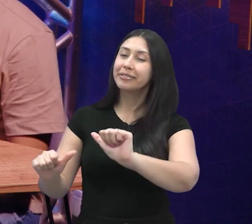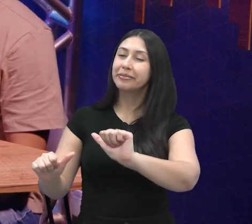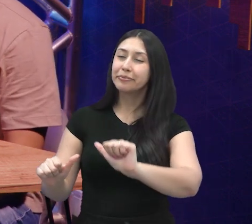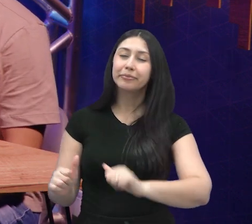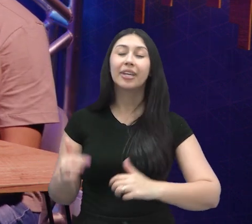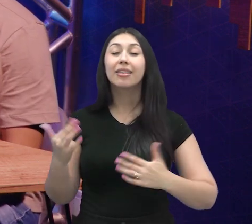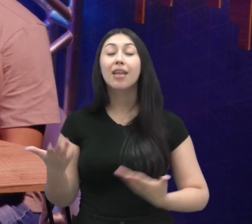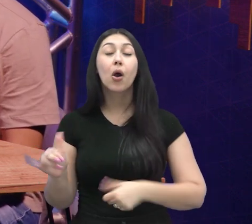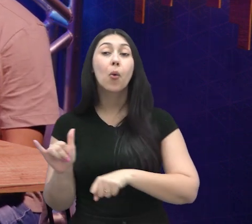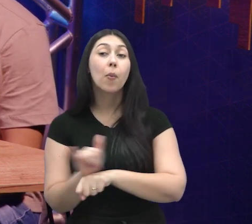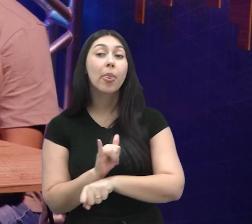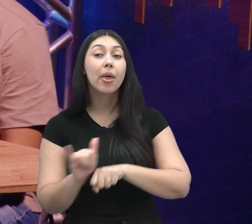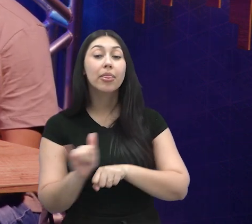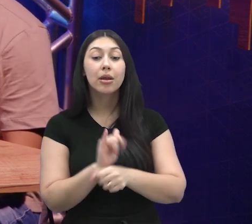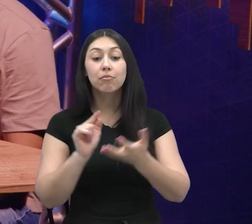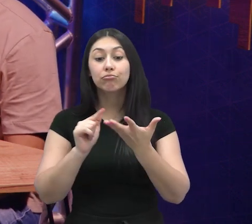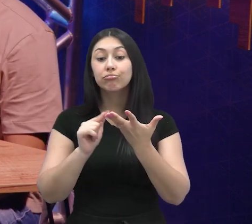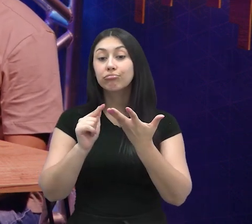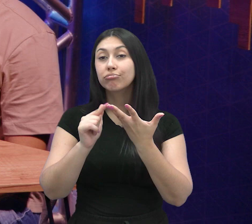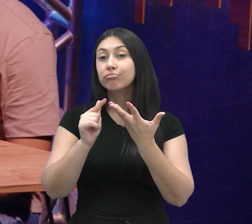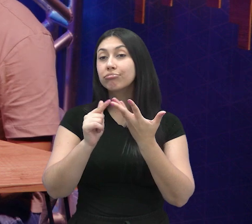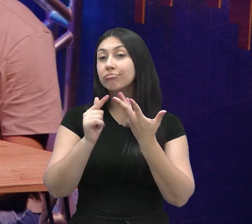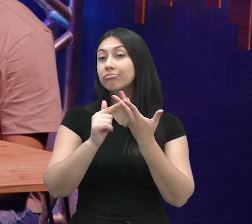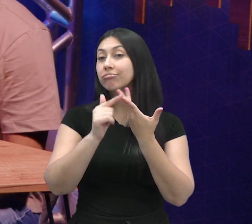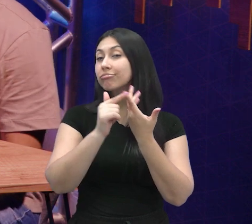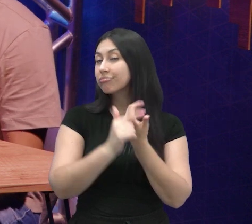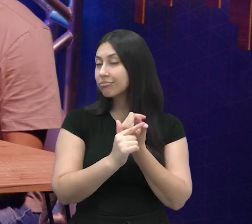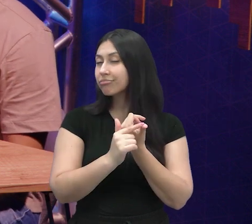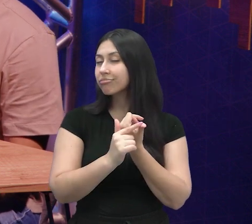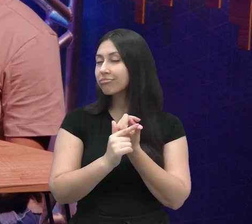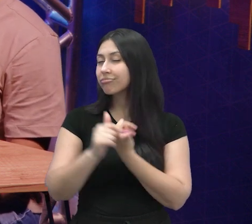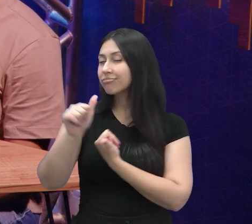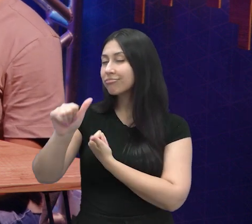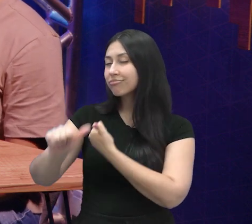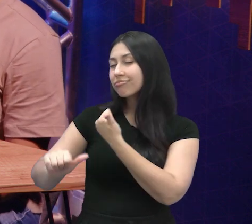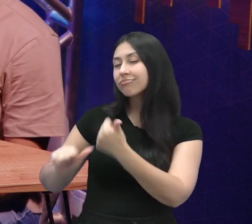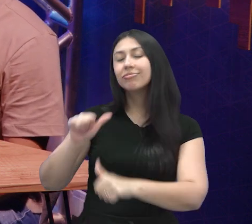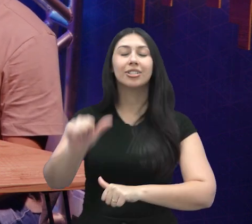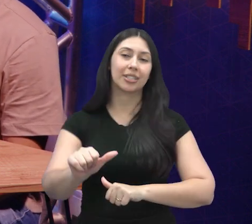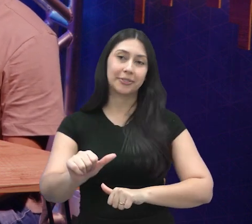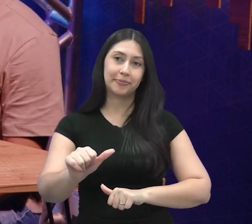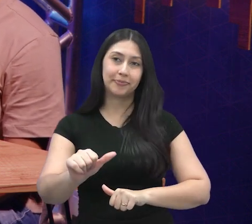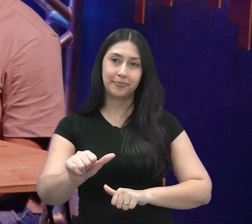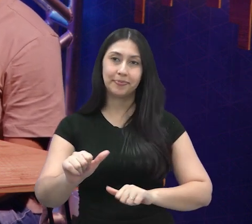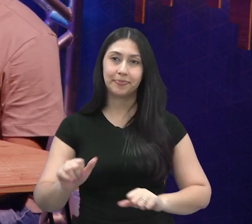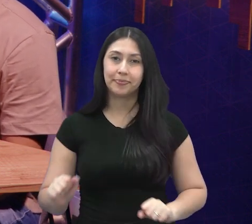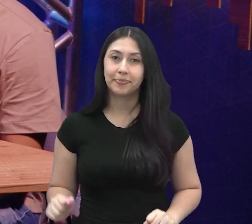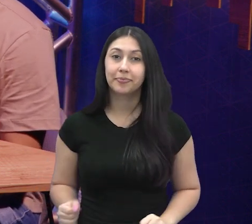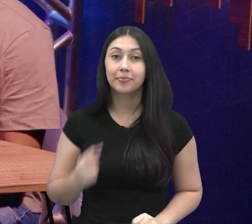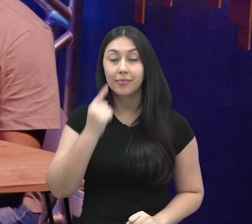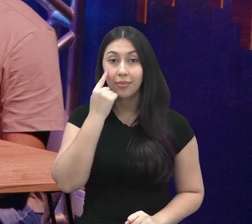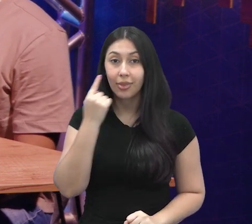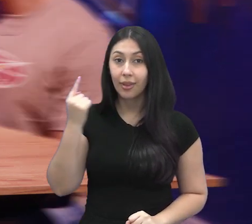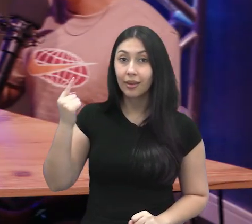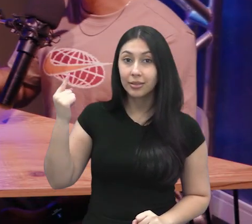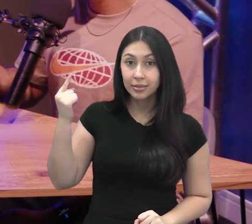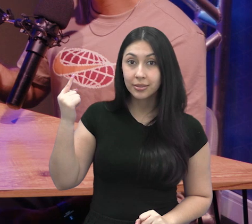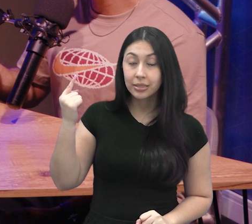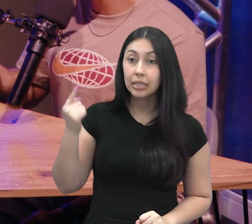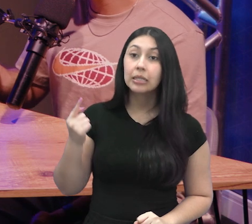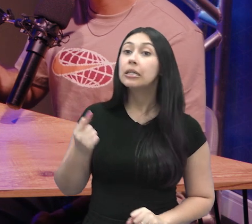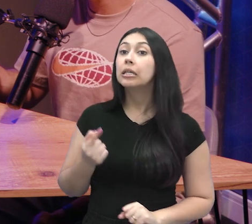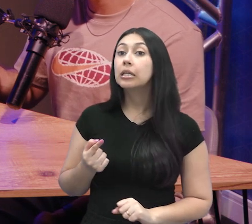assim, algumas estratégias para a gente quebrar esse ciclo do doom scrolling, que